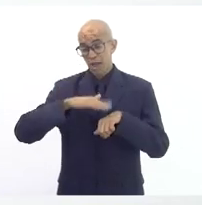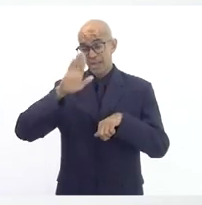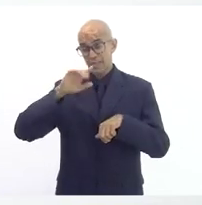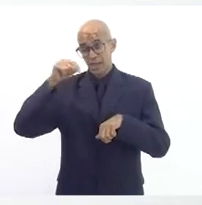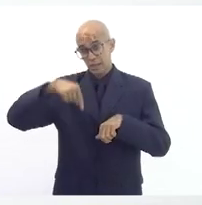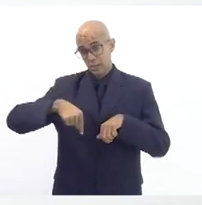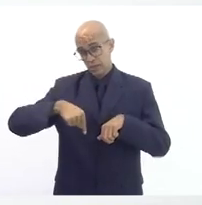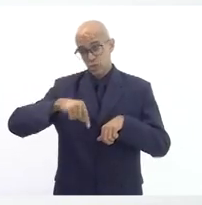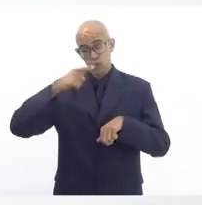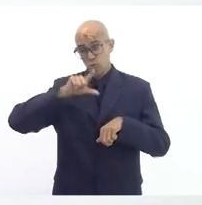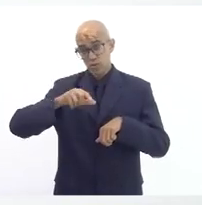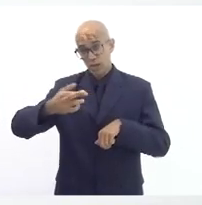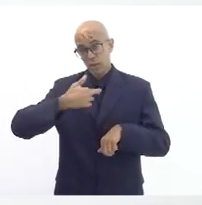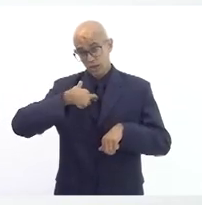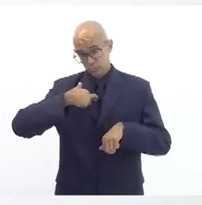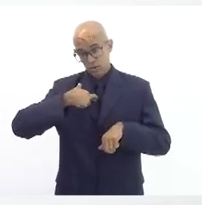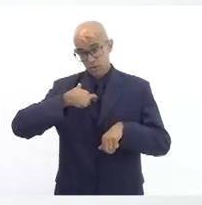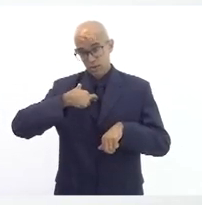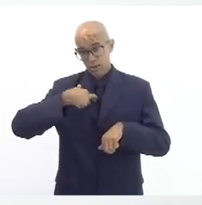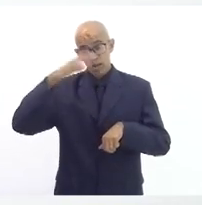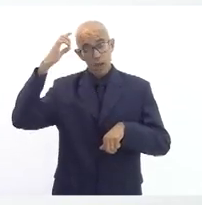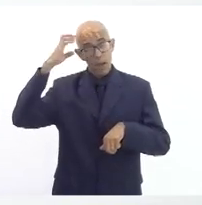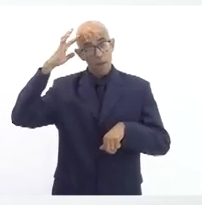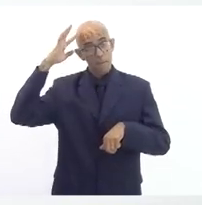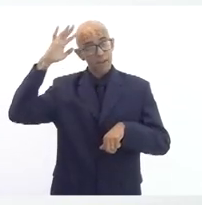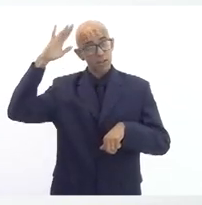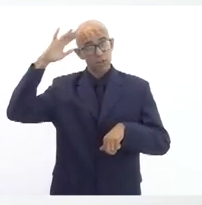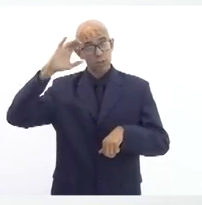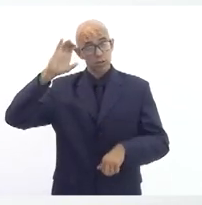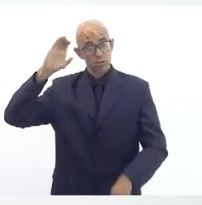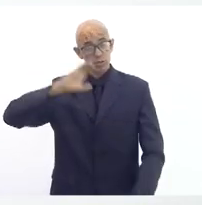ter respostas. Imagina um cidadão fluminense